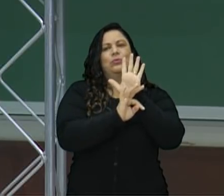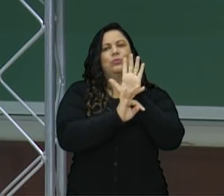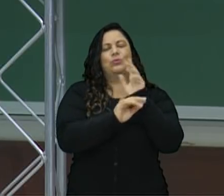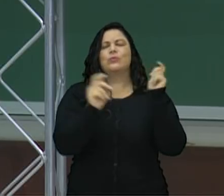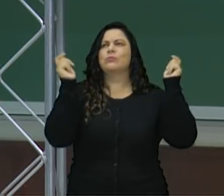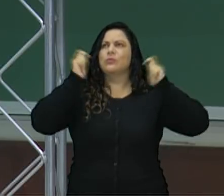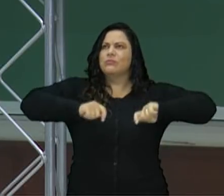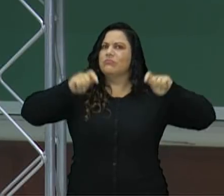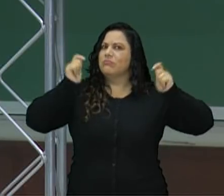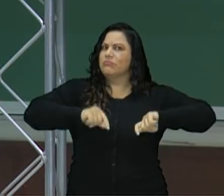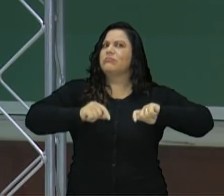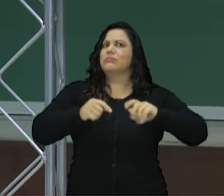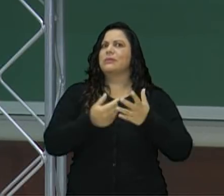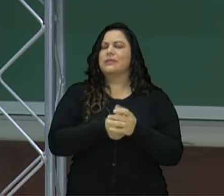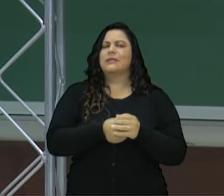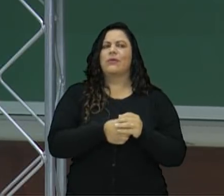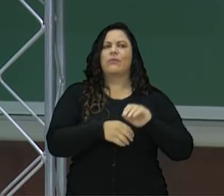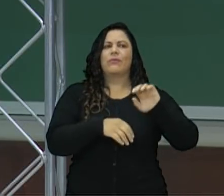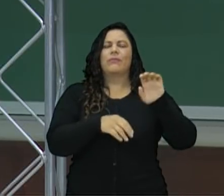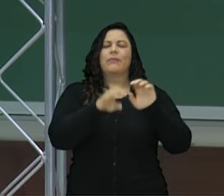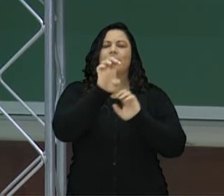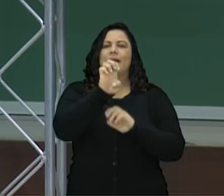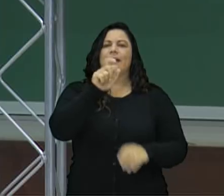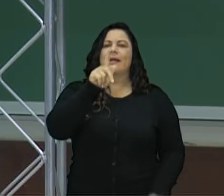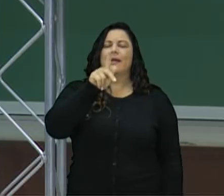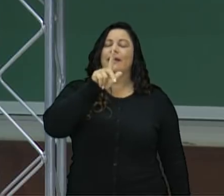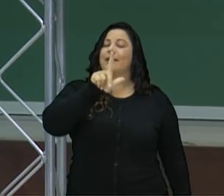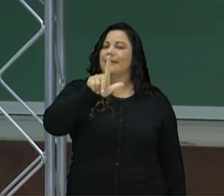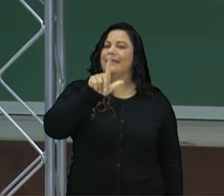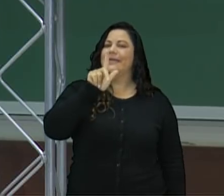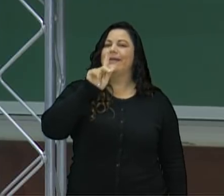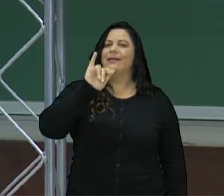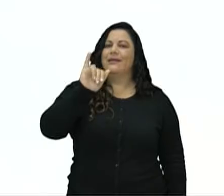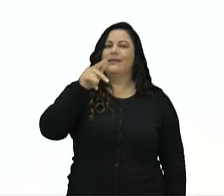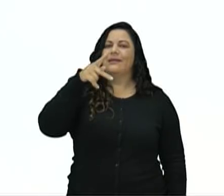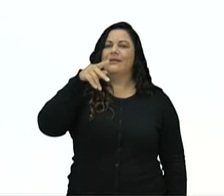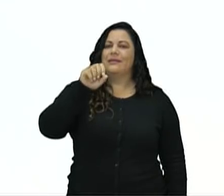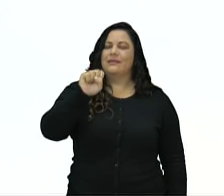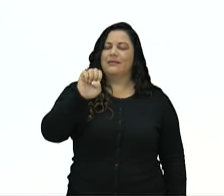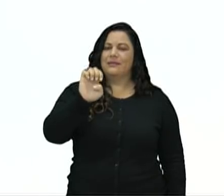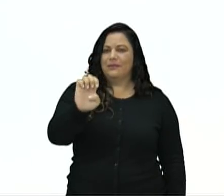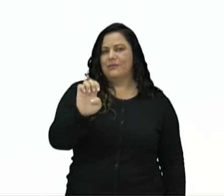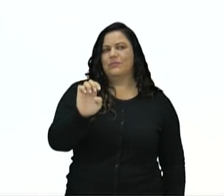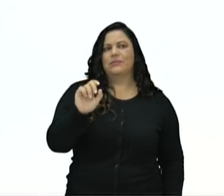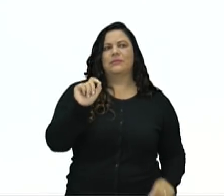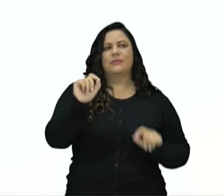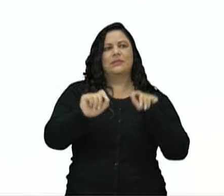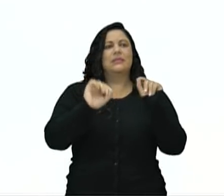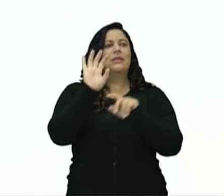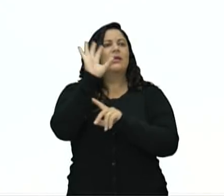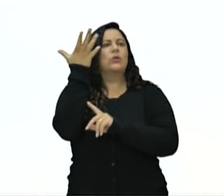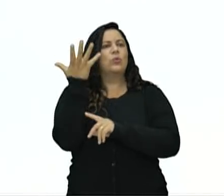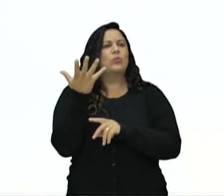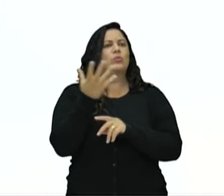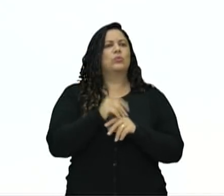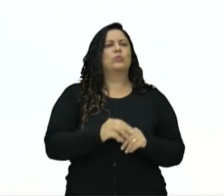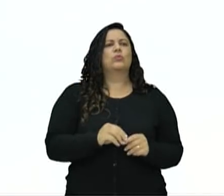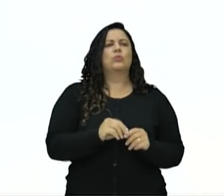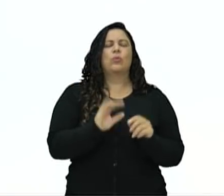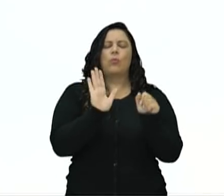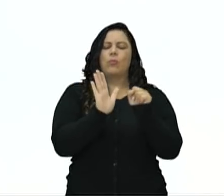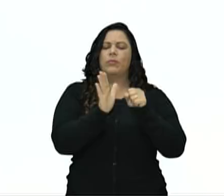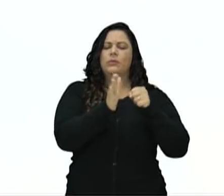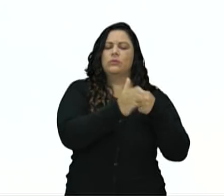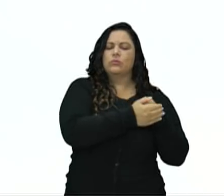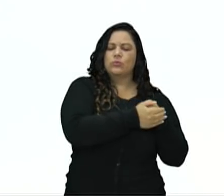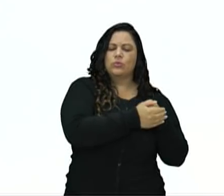possibilidade da gente explorar a elipse nesse texto, nesse depoimento. Então, a elipse ocorre quando há omissão de um termo